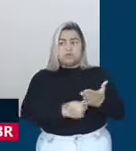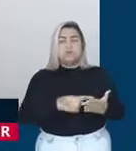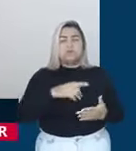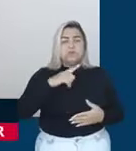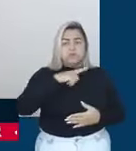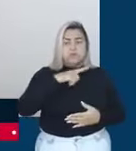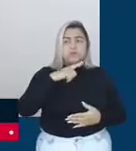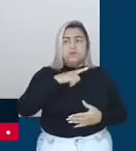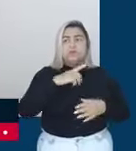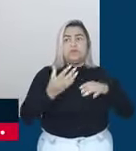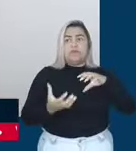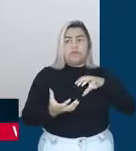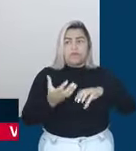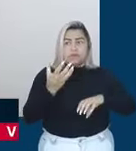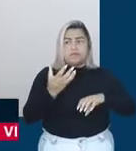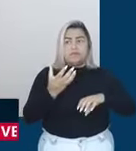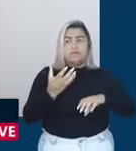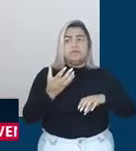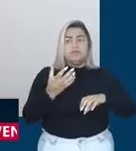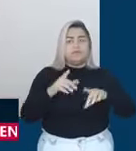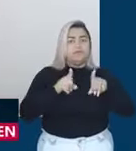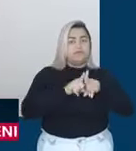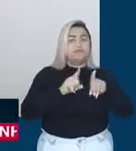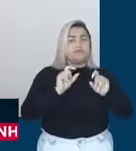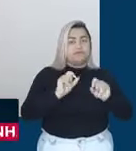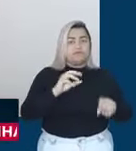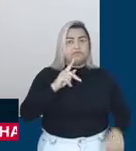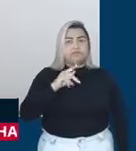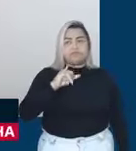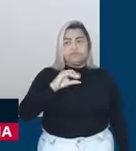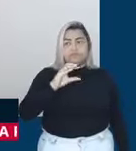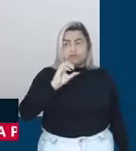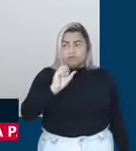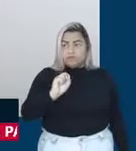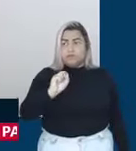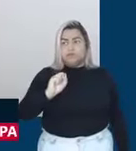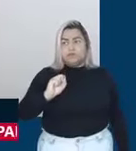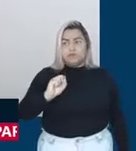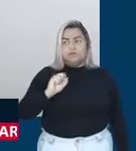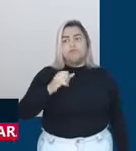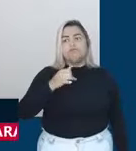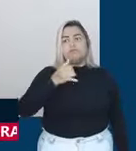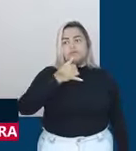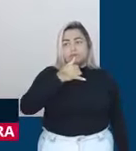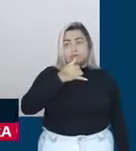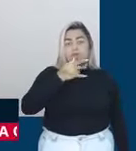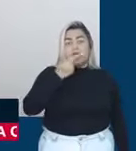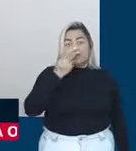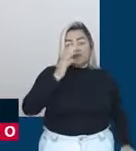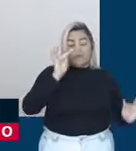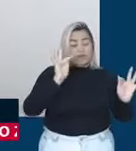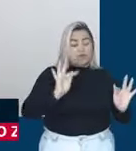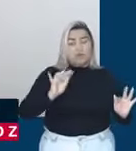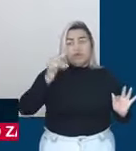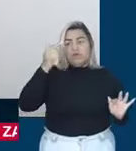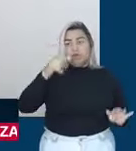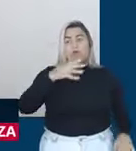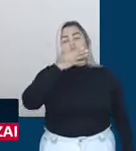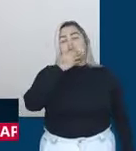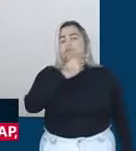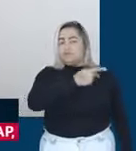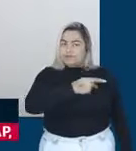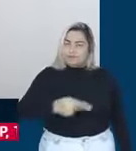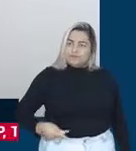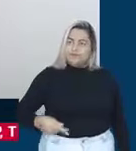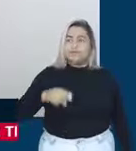no Congresso entre situação e oposição. Mas, felizmente, volto a dizer, o presidente Lula